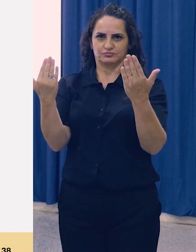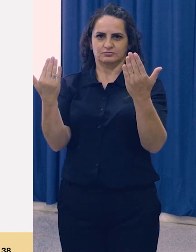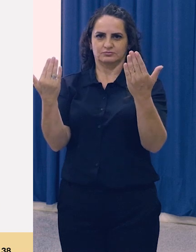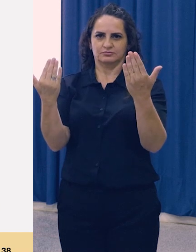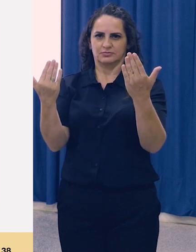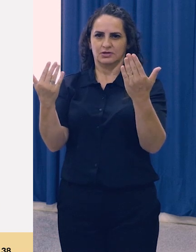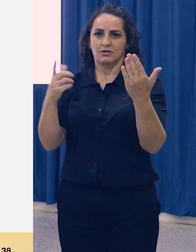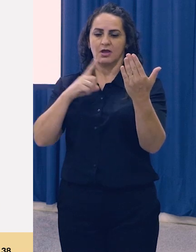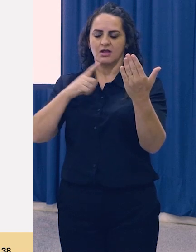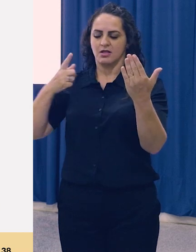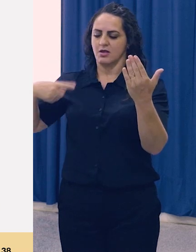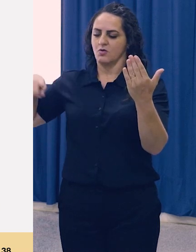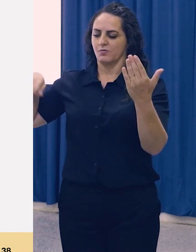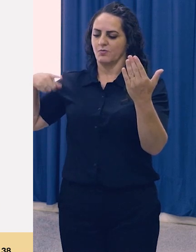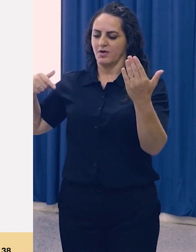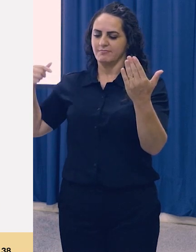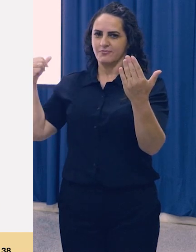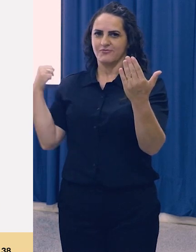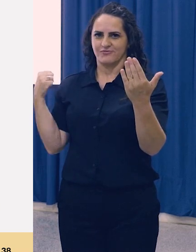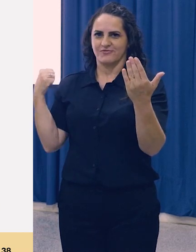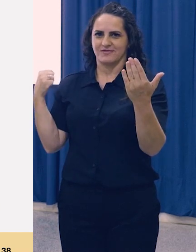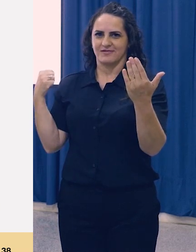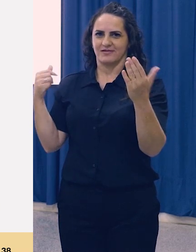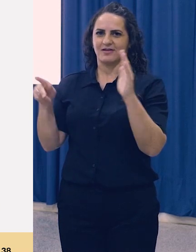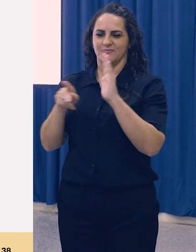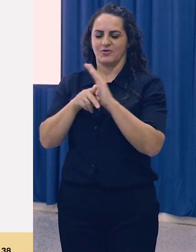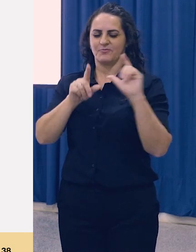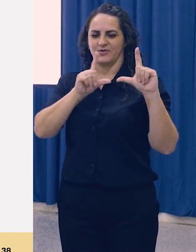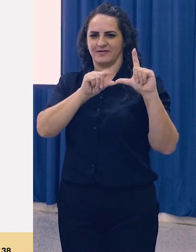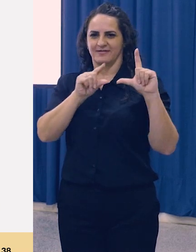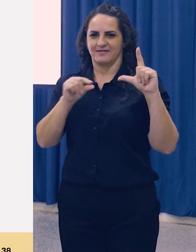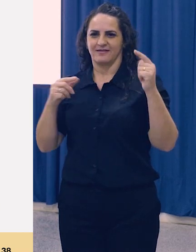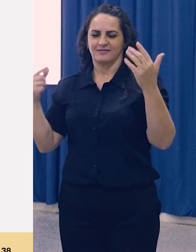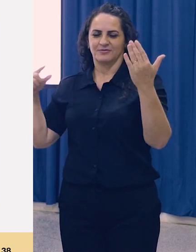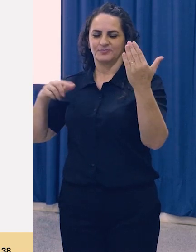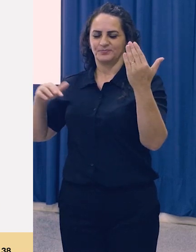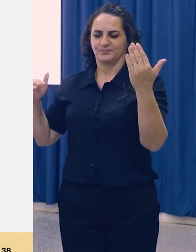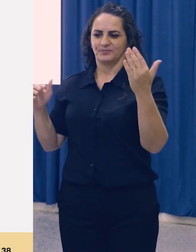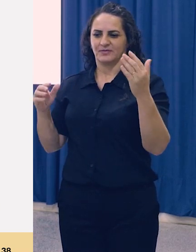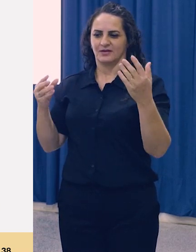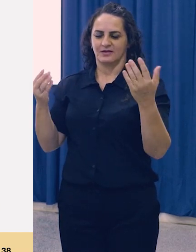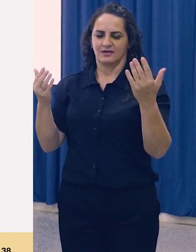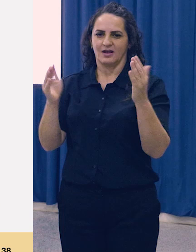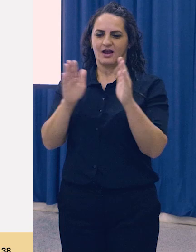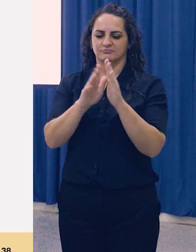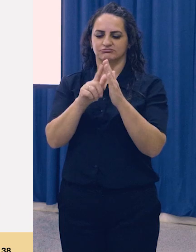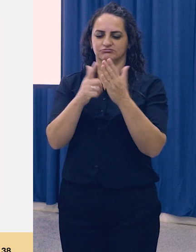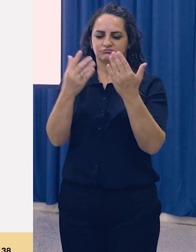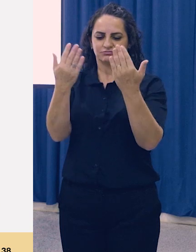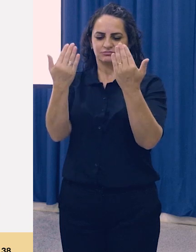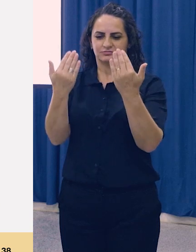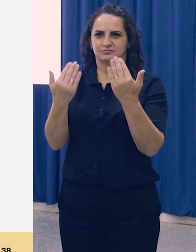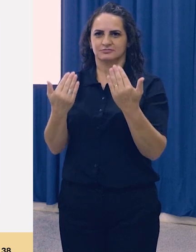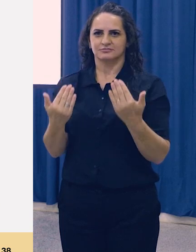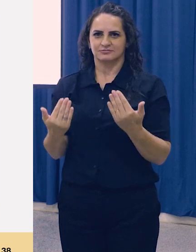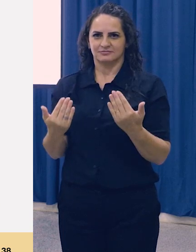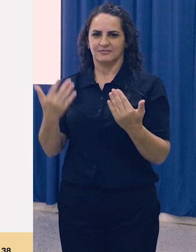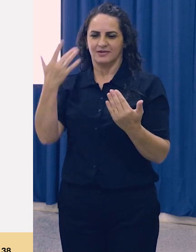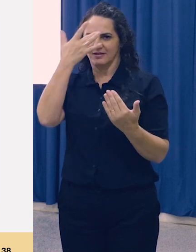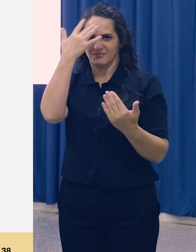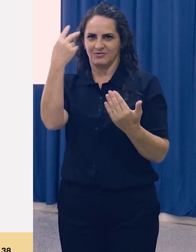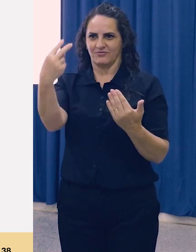tá tocando a música do Stranger Things, tá tocando a música da série. E aí, quando ela baixa, o pessoal vê que é ela, já ficam